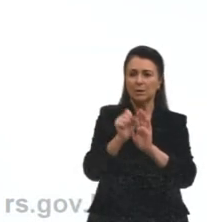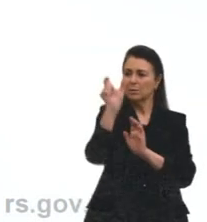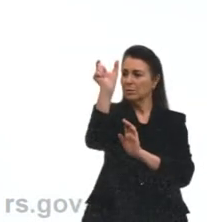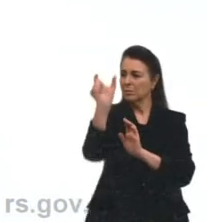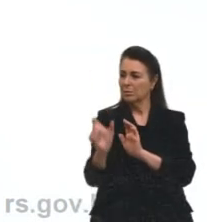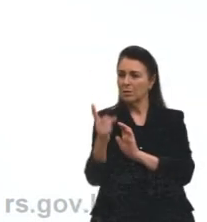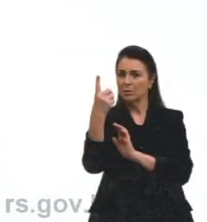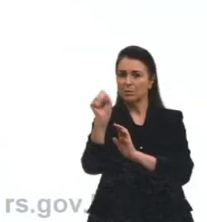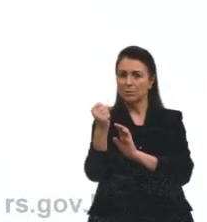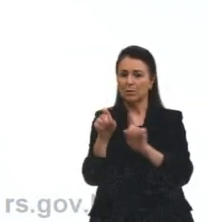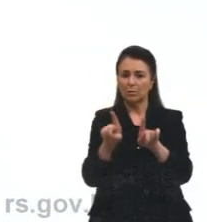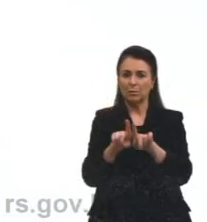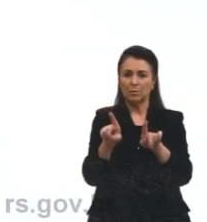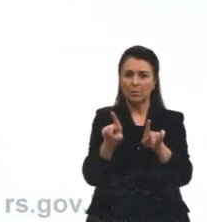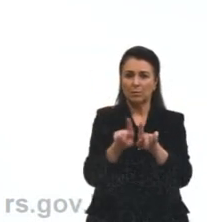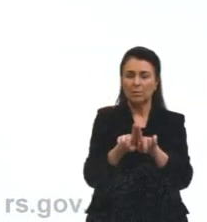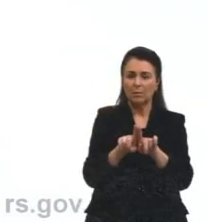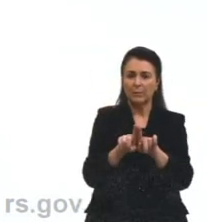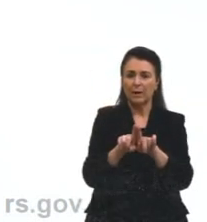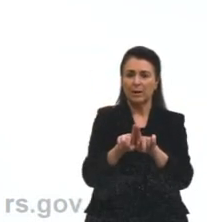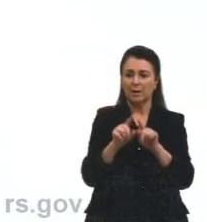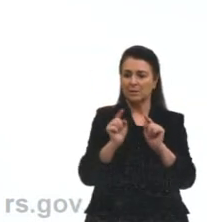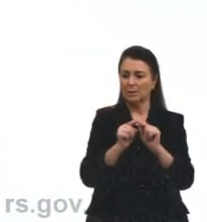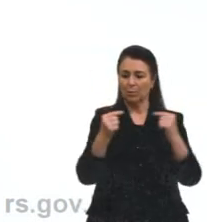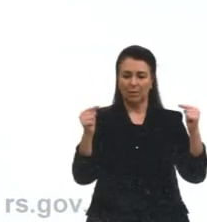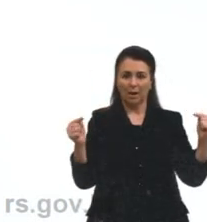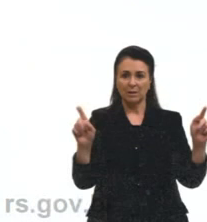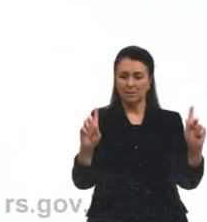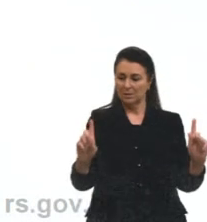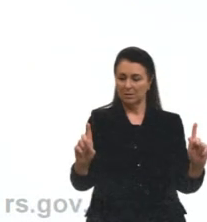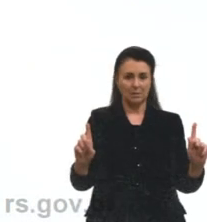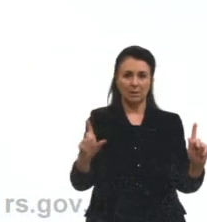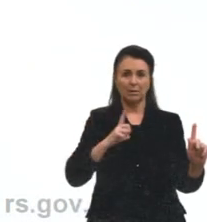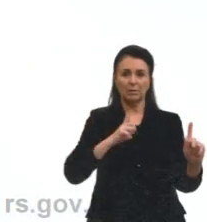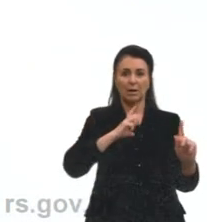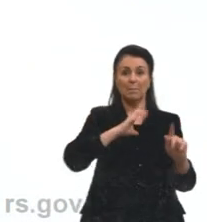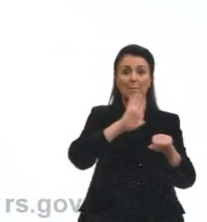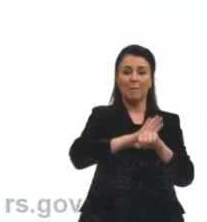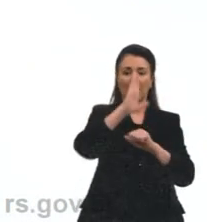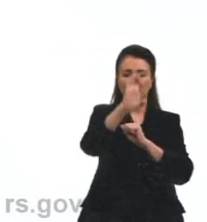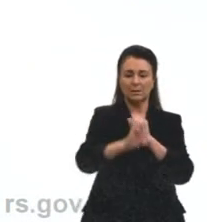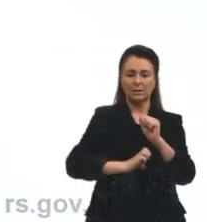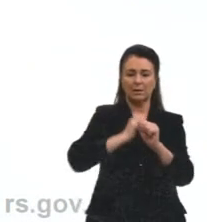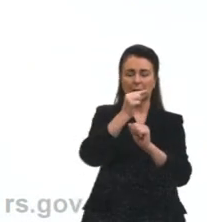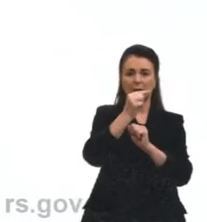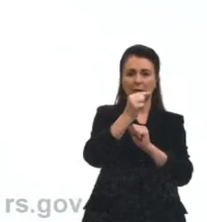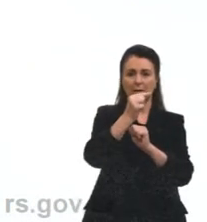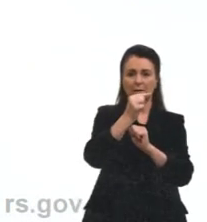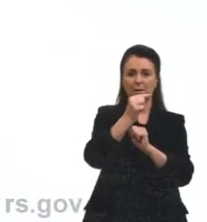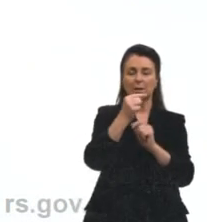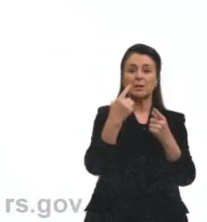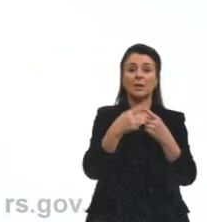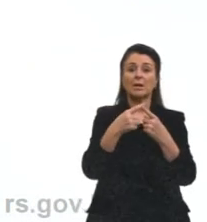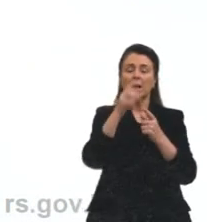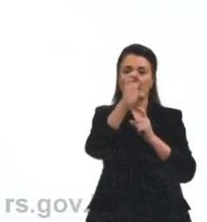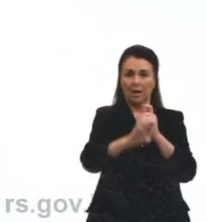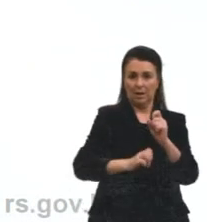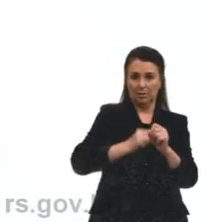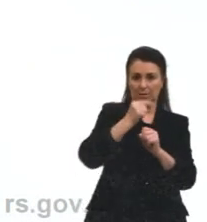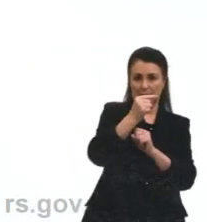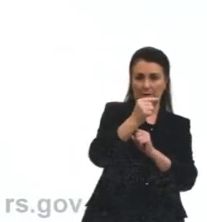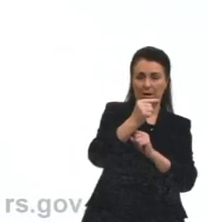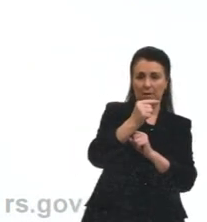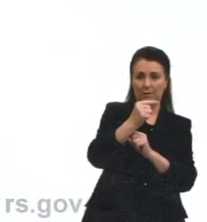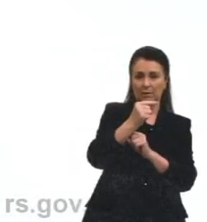a coluna 18 também ter estão nas extremidades ali né eles vão ter mais eletronegatividade já que eletronegatividade vai aqui ó